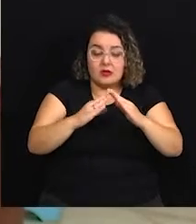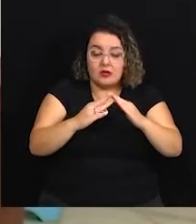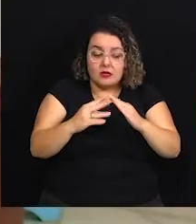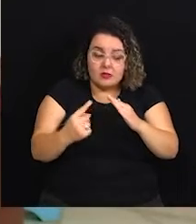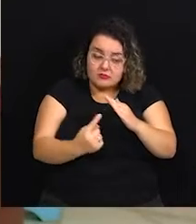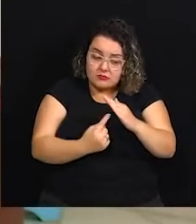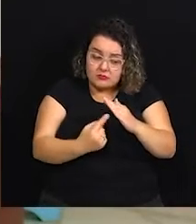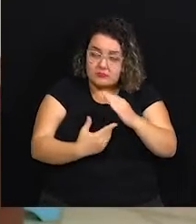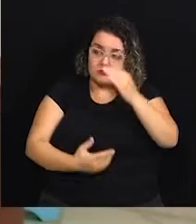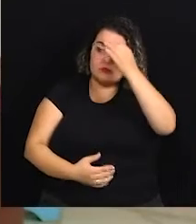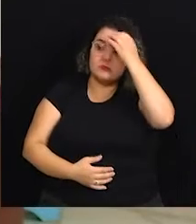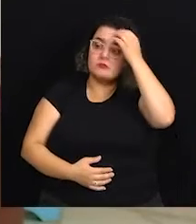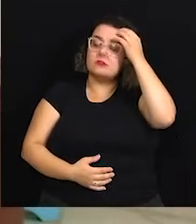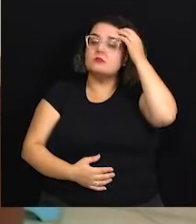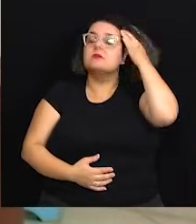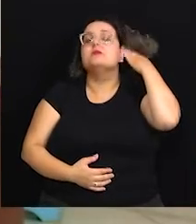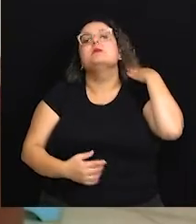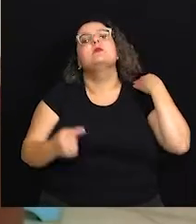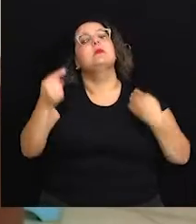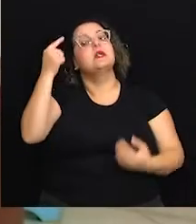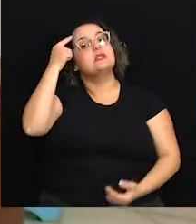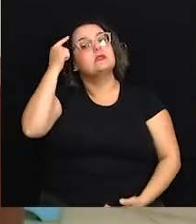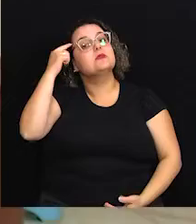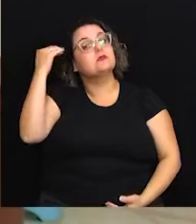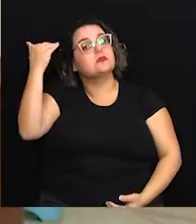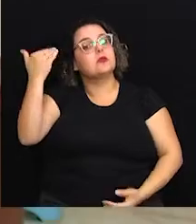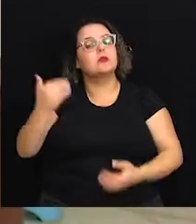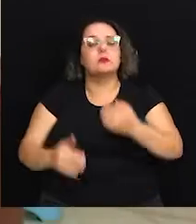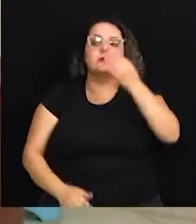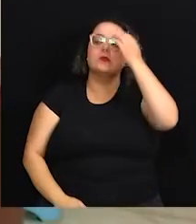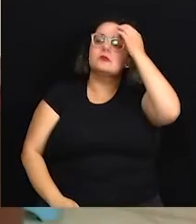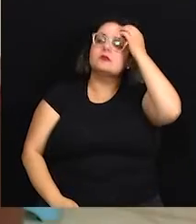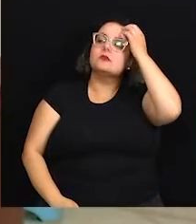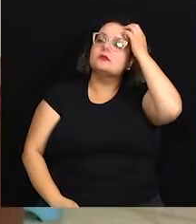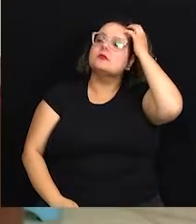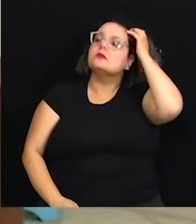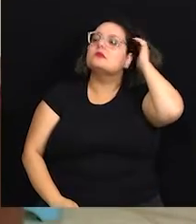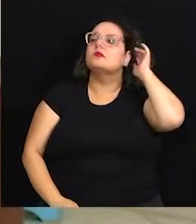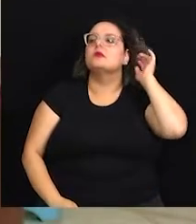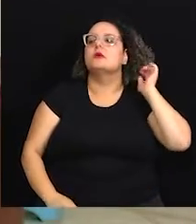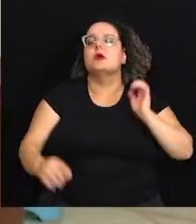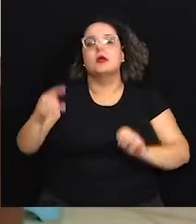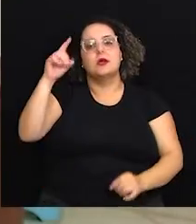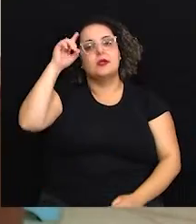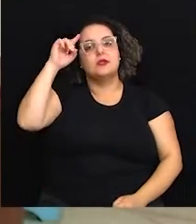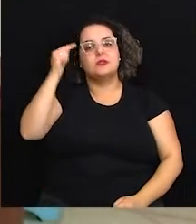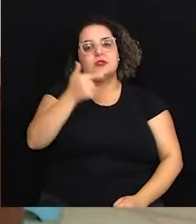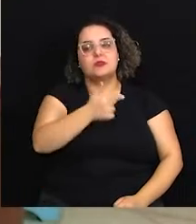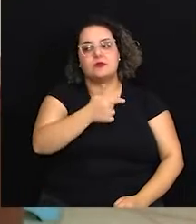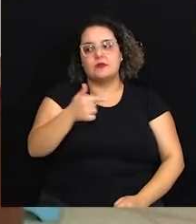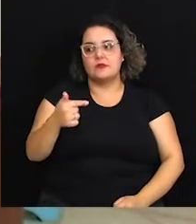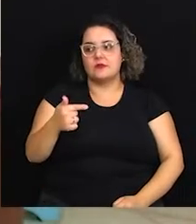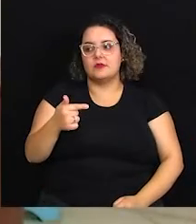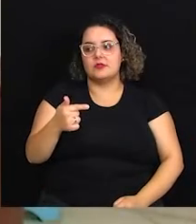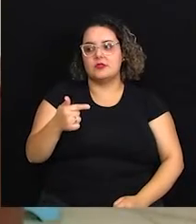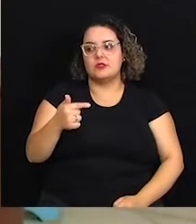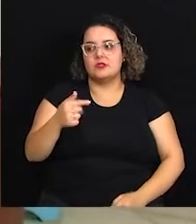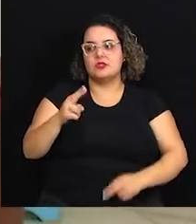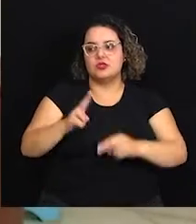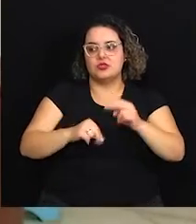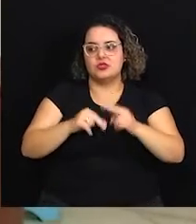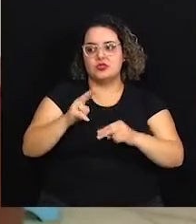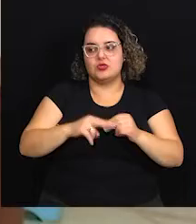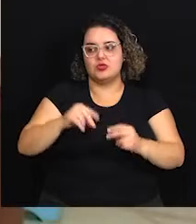né? Pensando nos adultos. Então, assim, agora, dia 27 de junho, a gente comemora